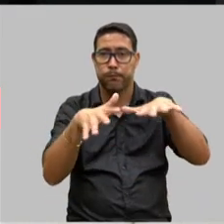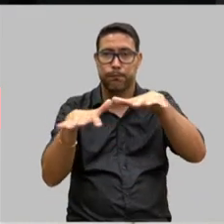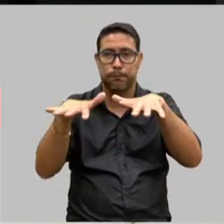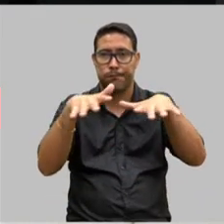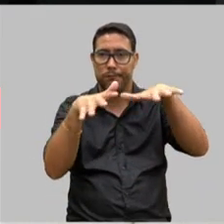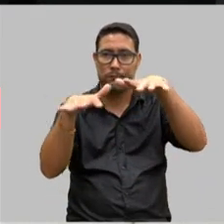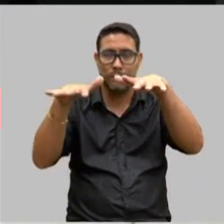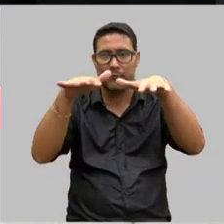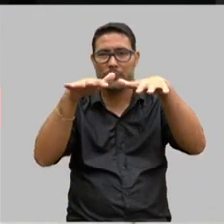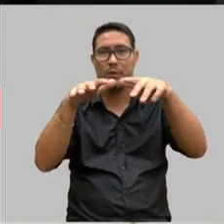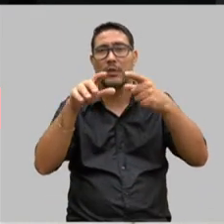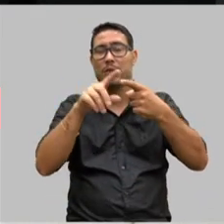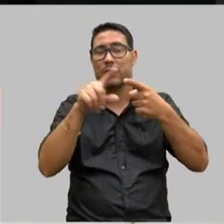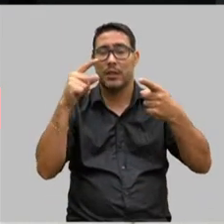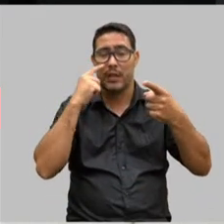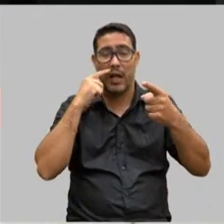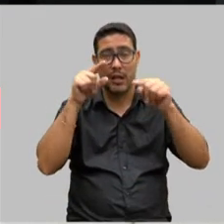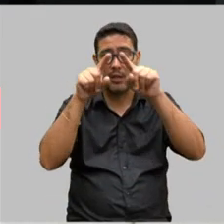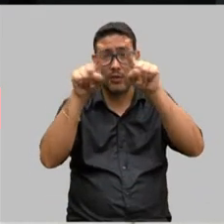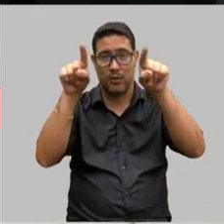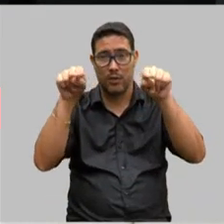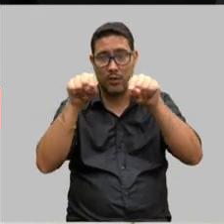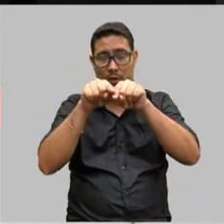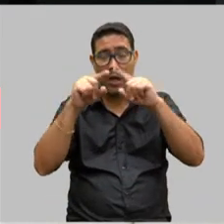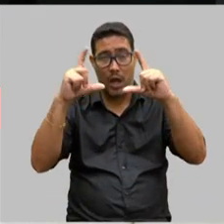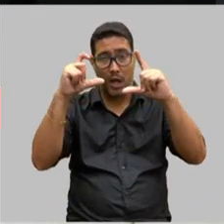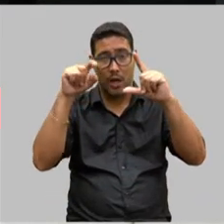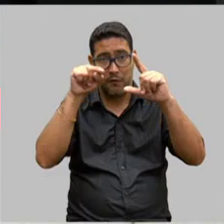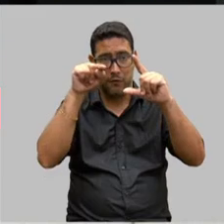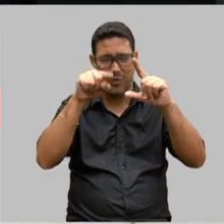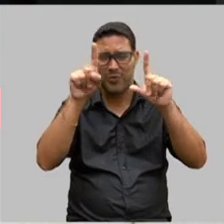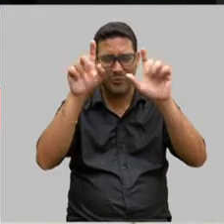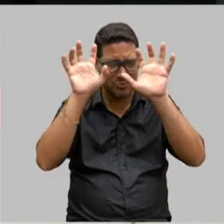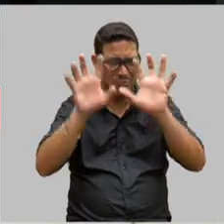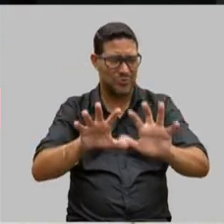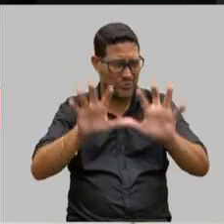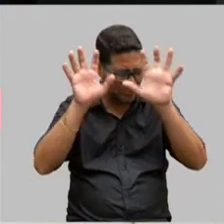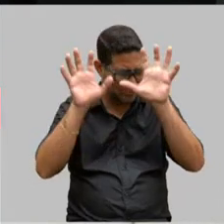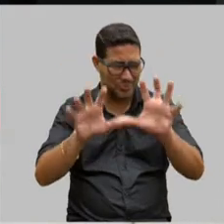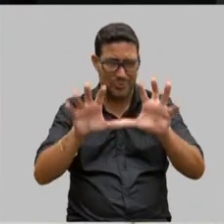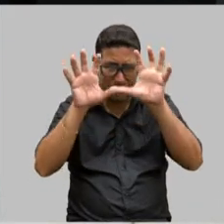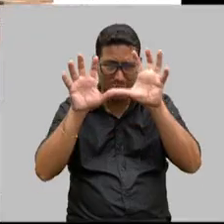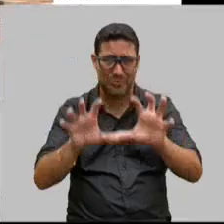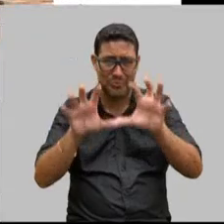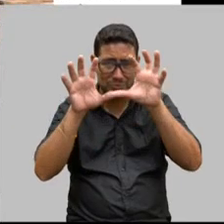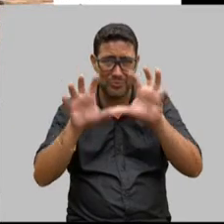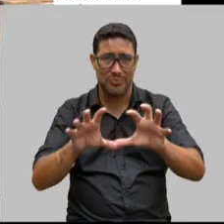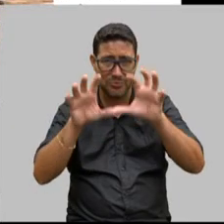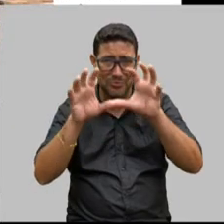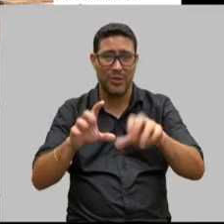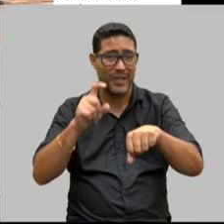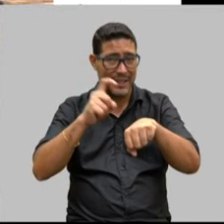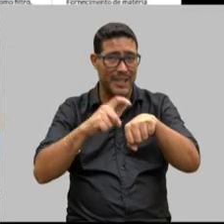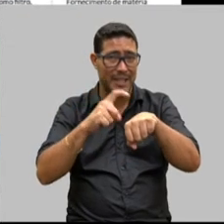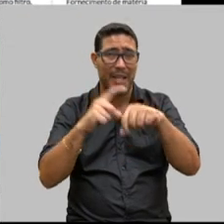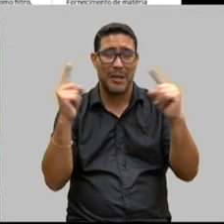de Itajubá. A figura do meio foi uma chuva muito intensa que nós tivemos em um curto período de tempo.